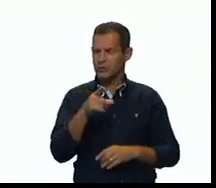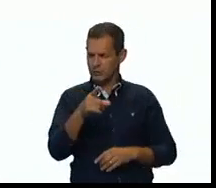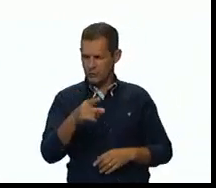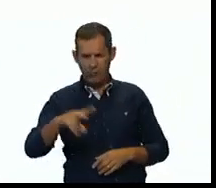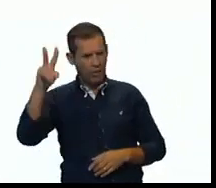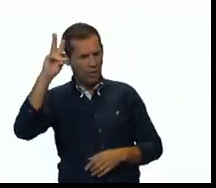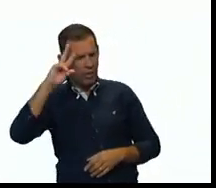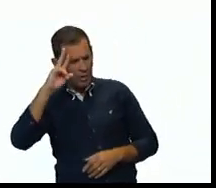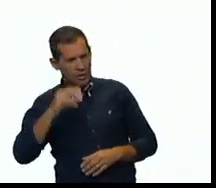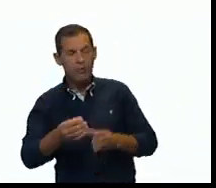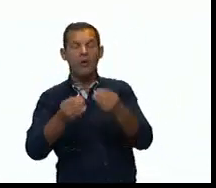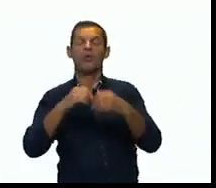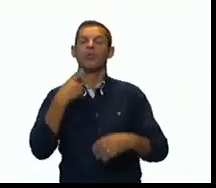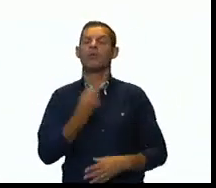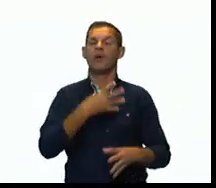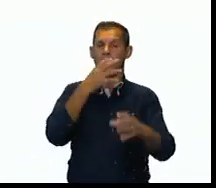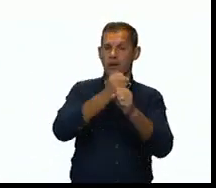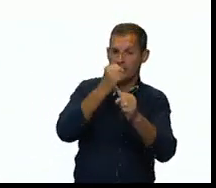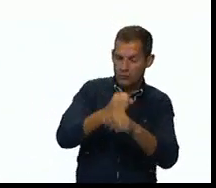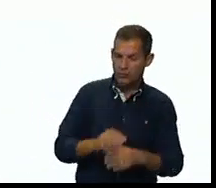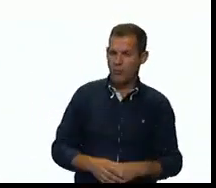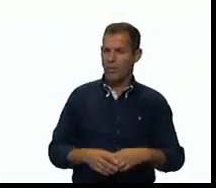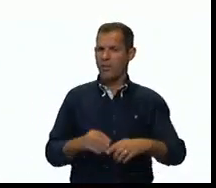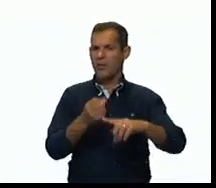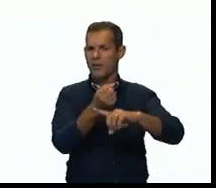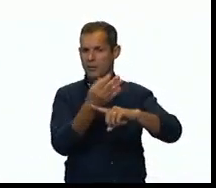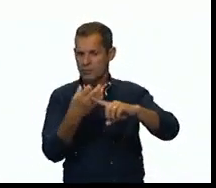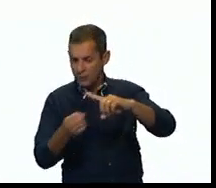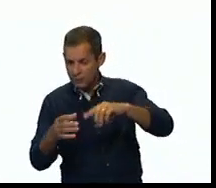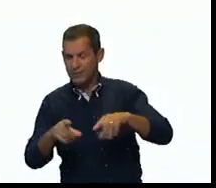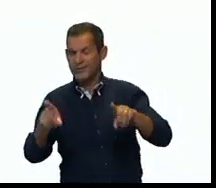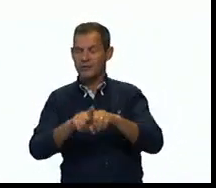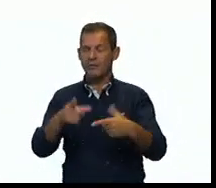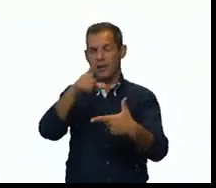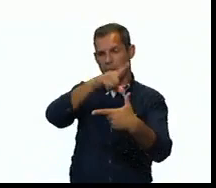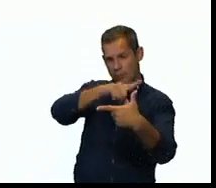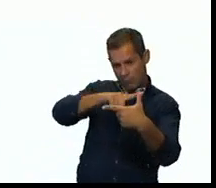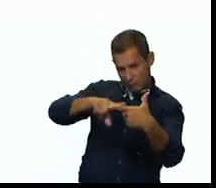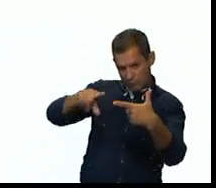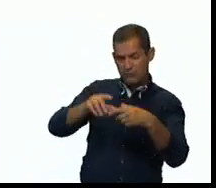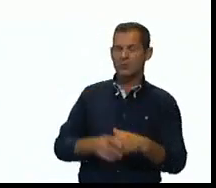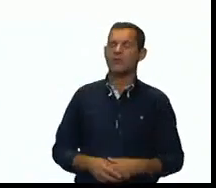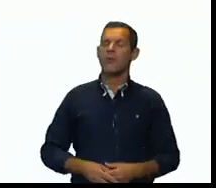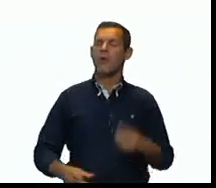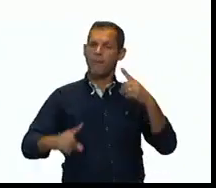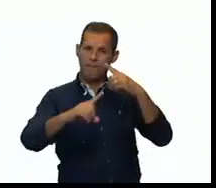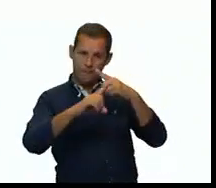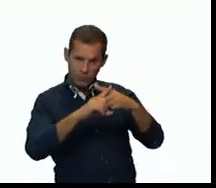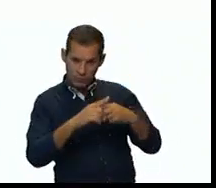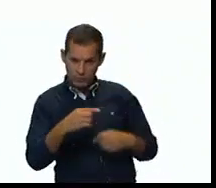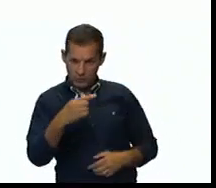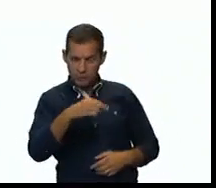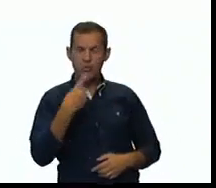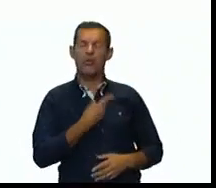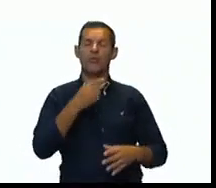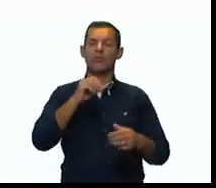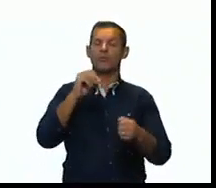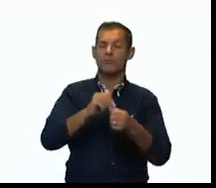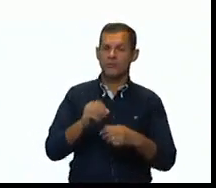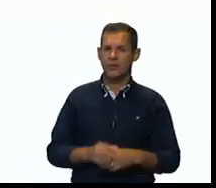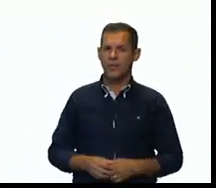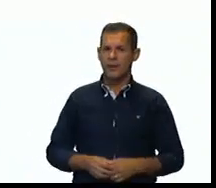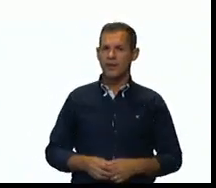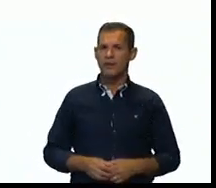você relembre como que nós somamos frações, subtraímos, multiplicamos, dividimos, como que nós fazemos uma